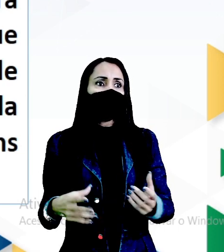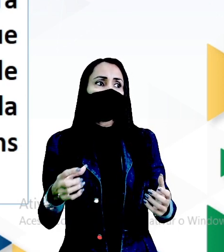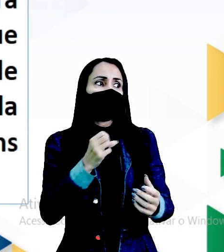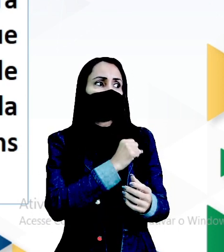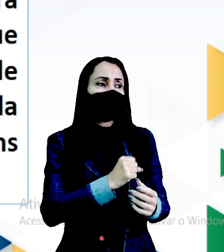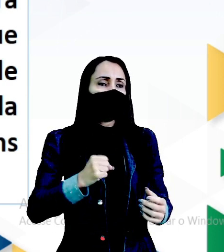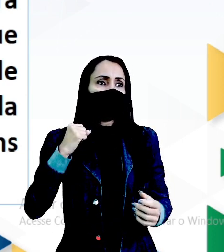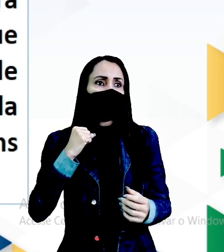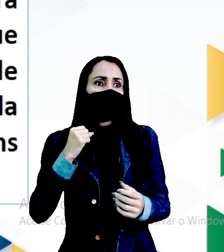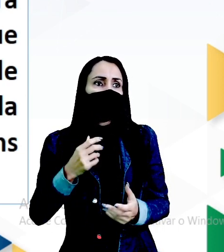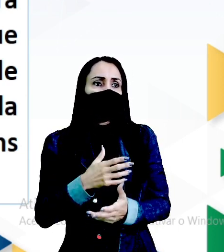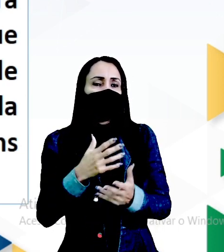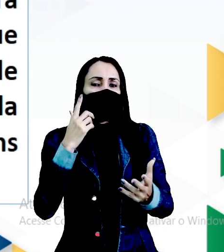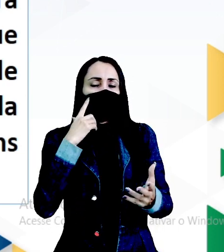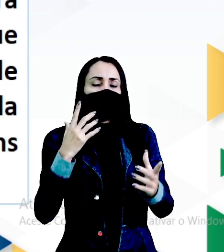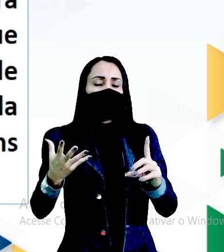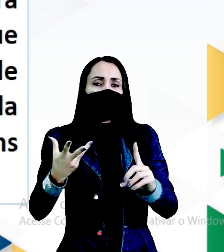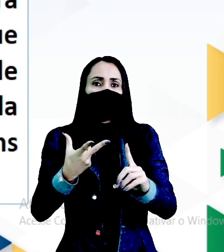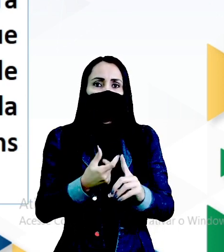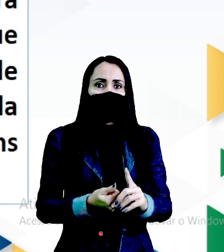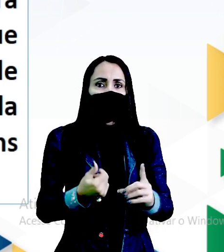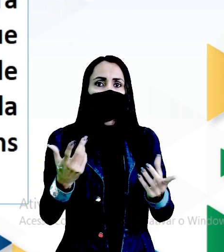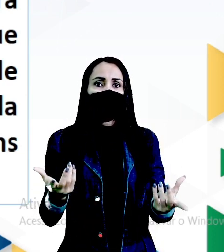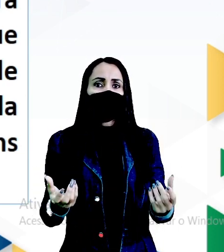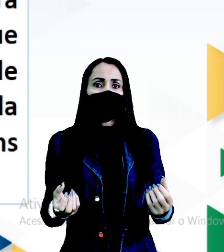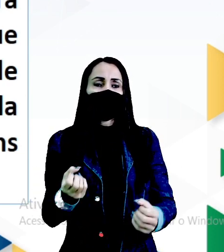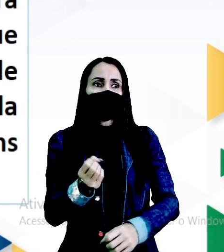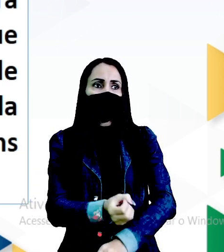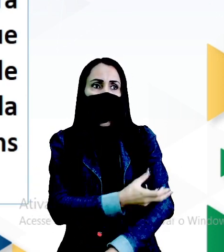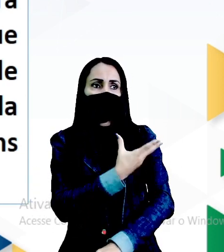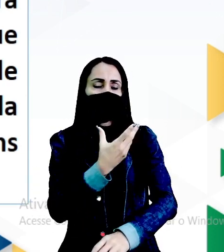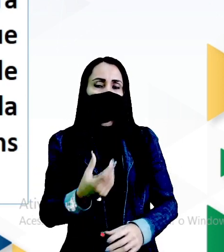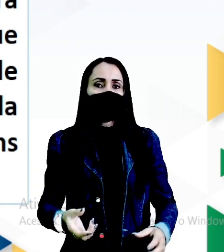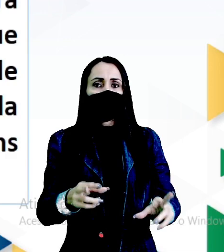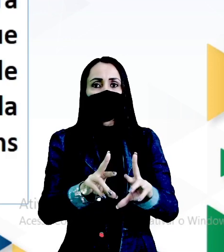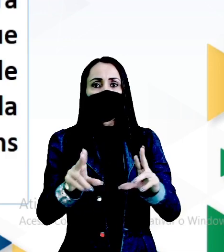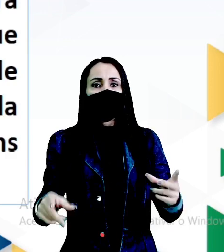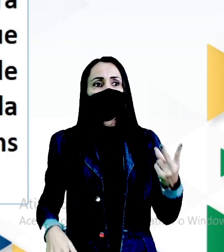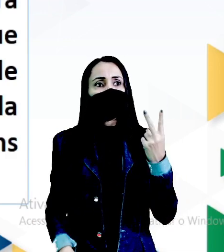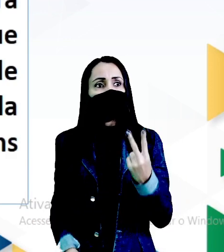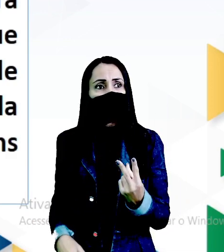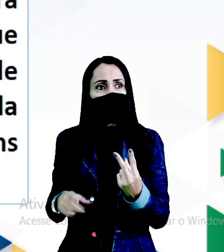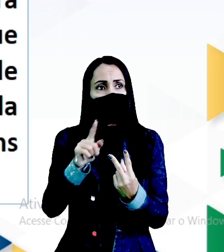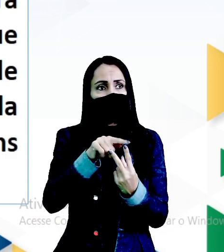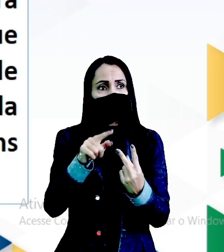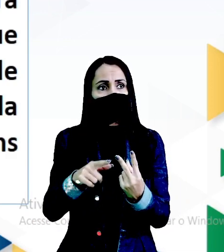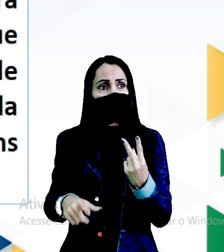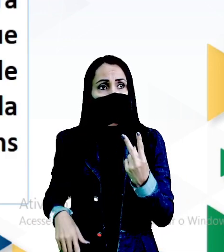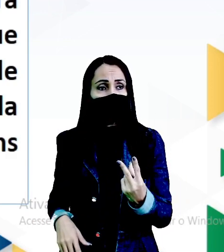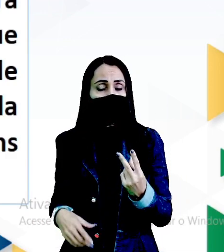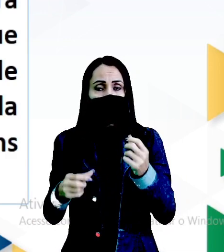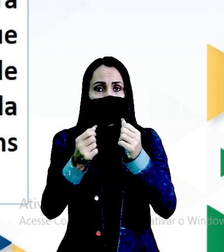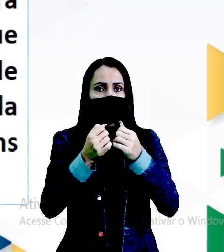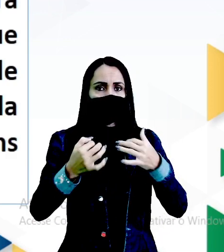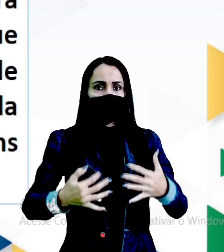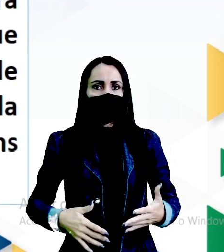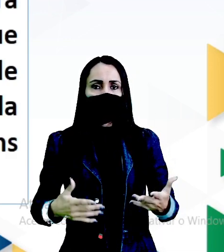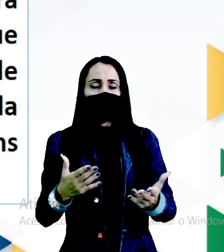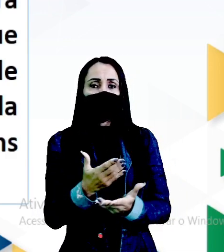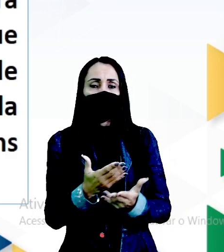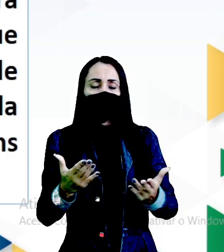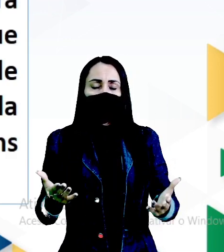filósofo, em sua arte poética, para diferenciar a comédia da tragédia, diz que, enquanto